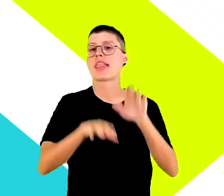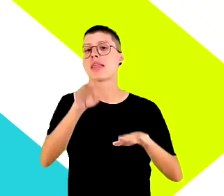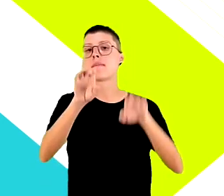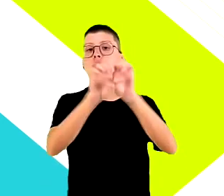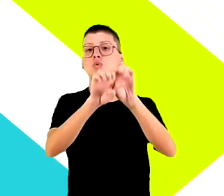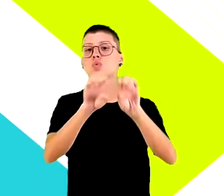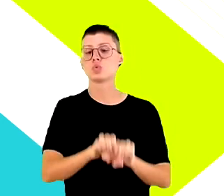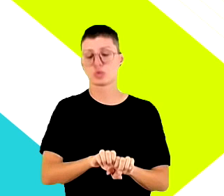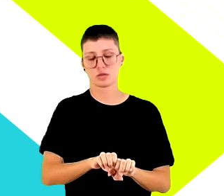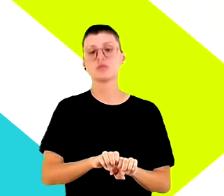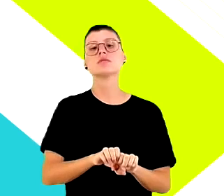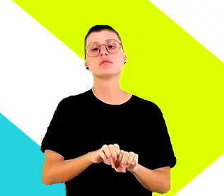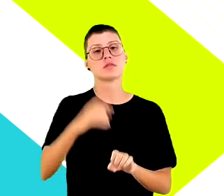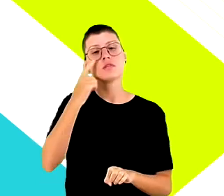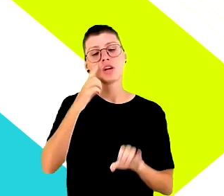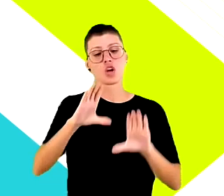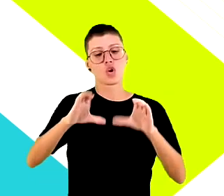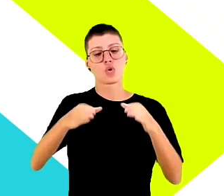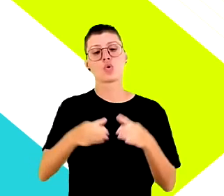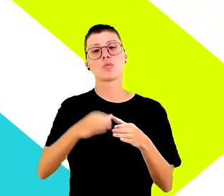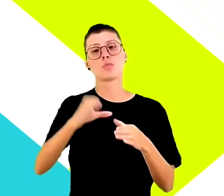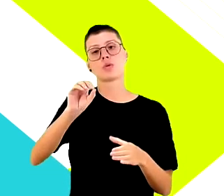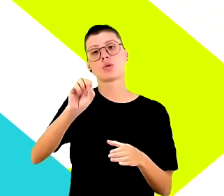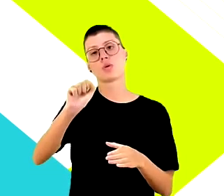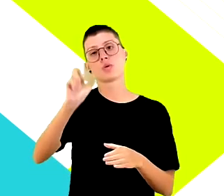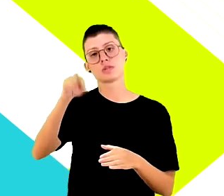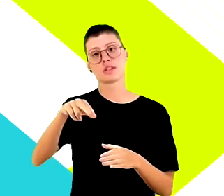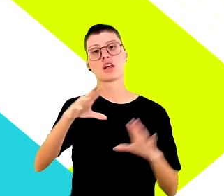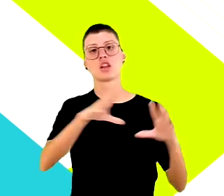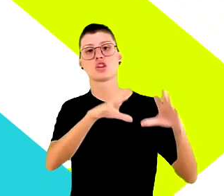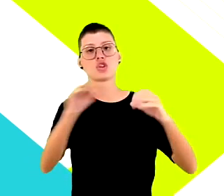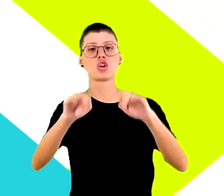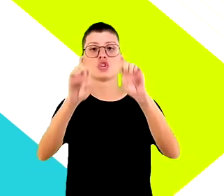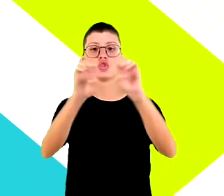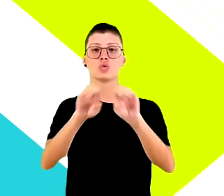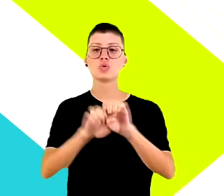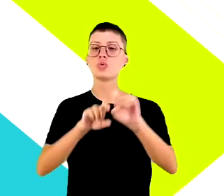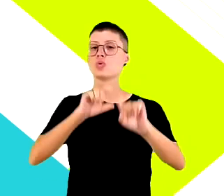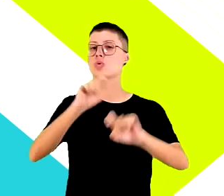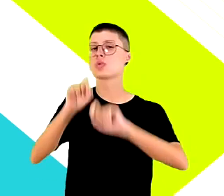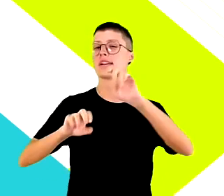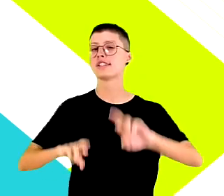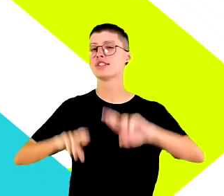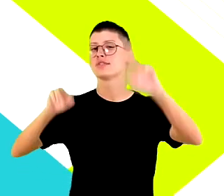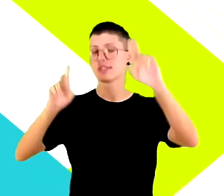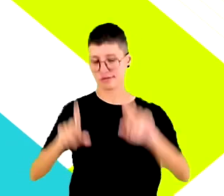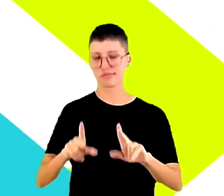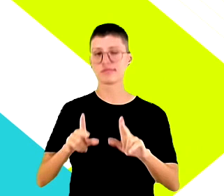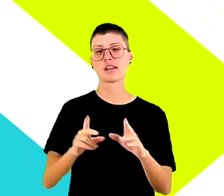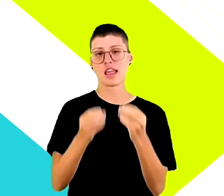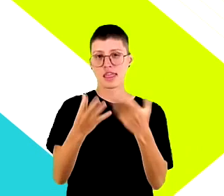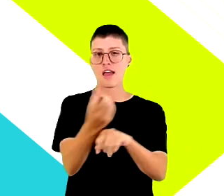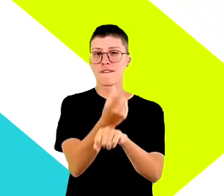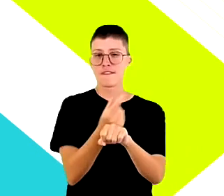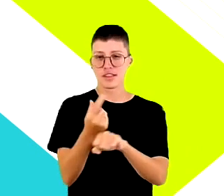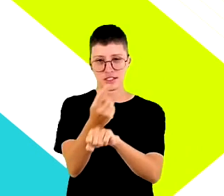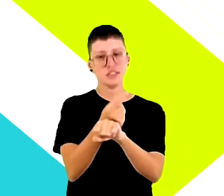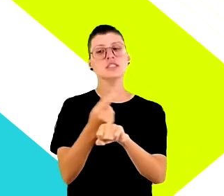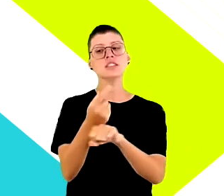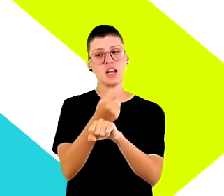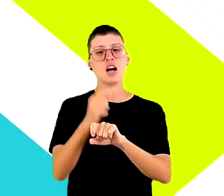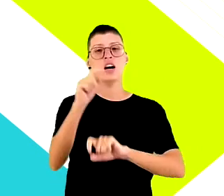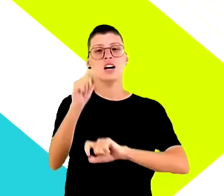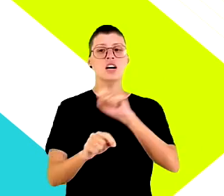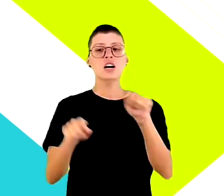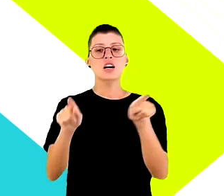Grupo Cosan, super conhecido, todos os tipos de infraestrutura, mas eu queria falar de uma infraestrutura diferente aqui, infraestrutura financeira. Né, infraestrutura financeira para os bancos,